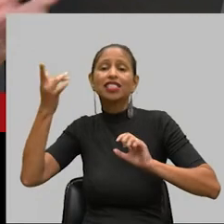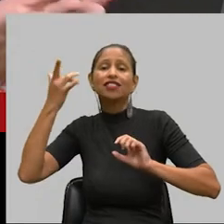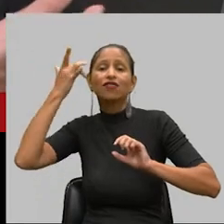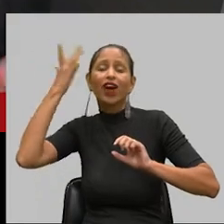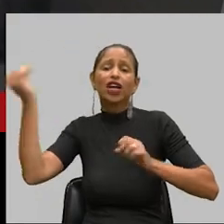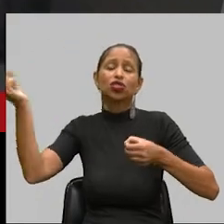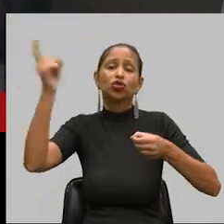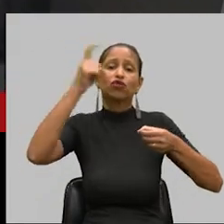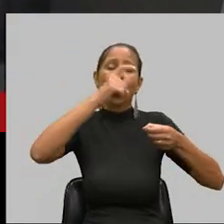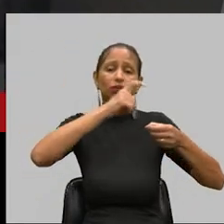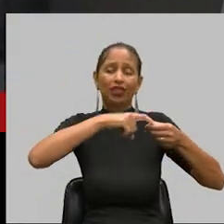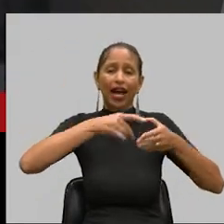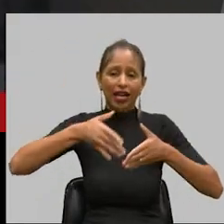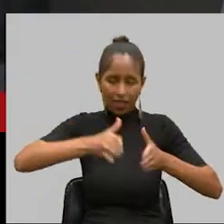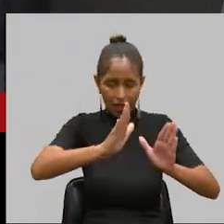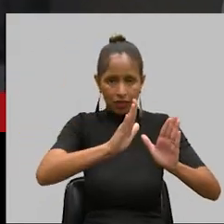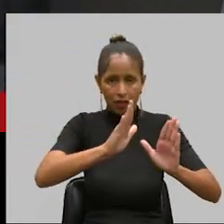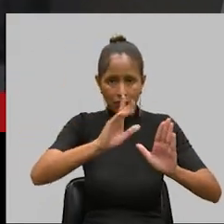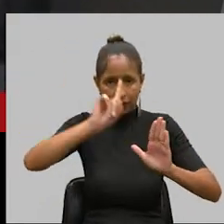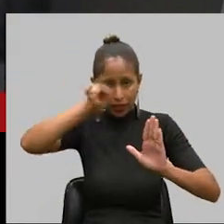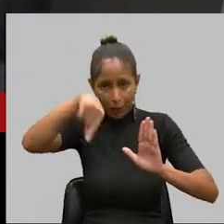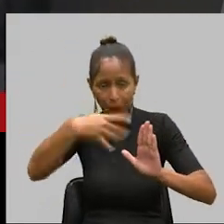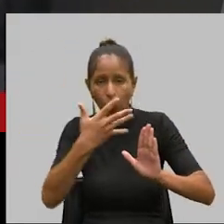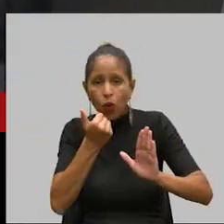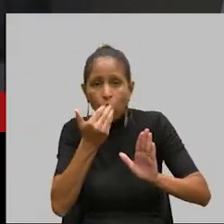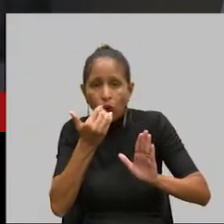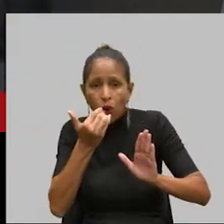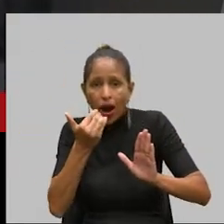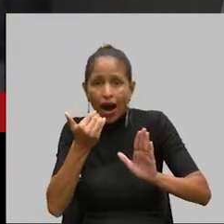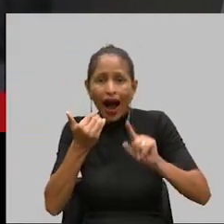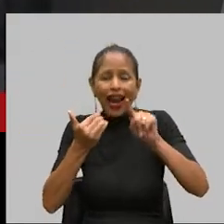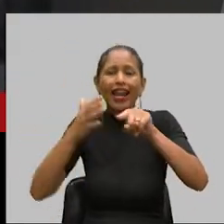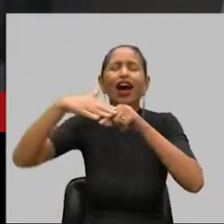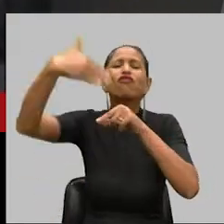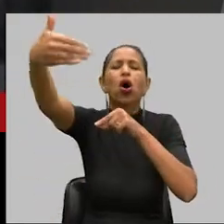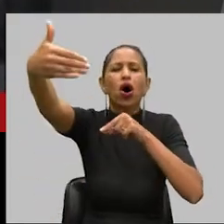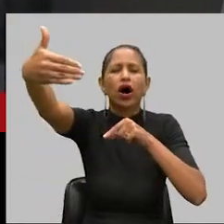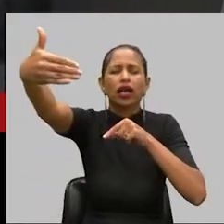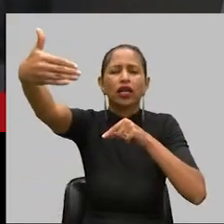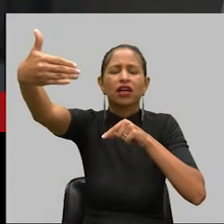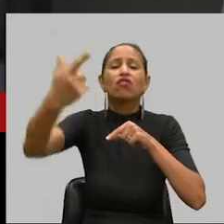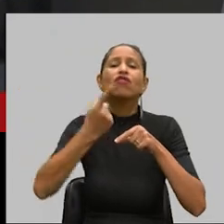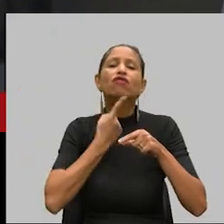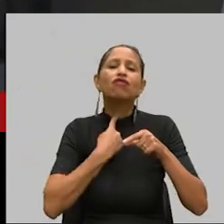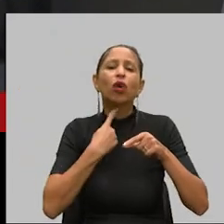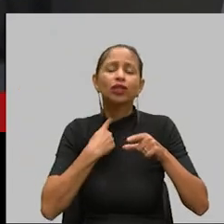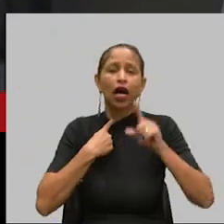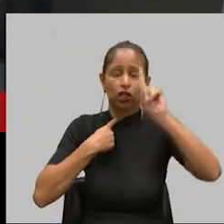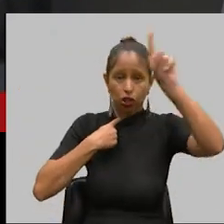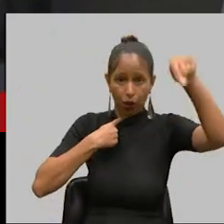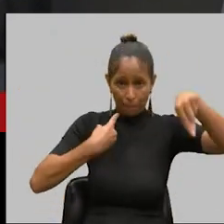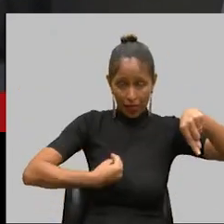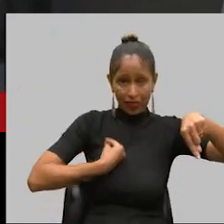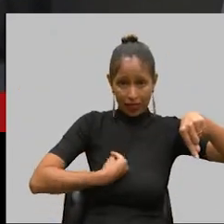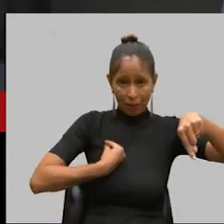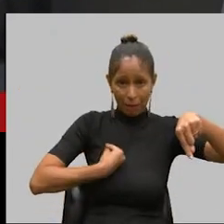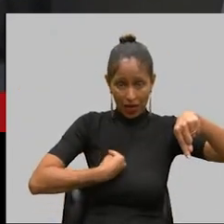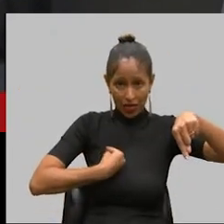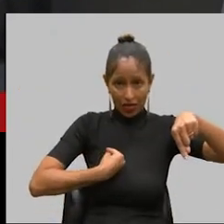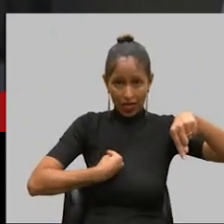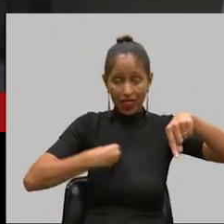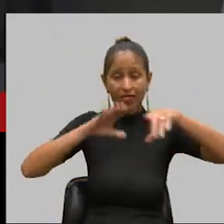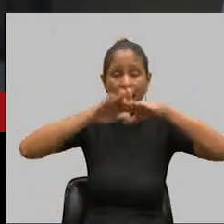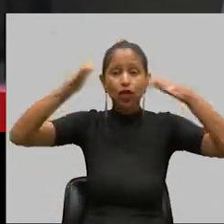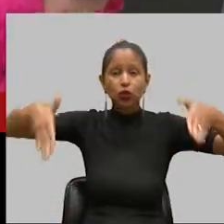retorno não é após o almoço se alguém que tá na parte externa deseja participar aqui dentro do